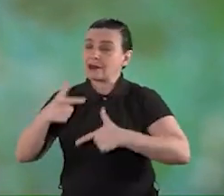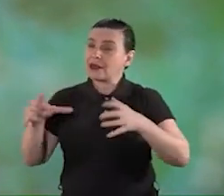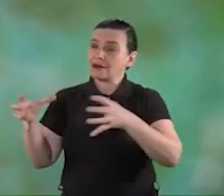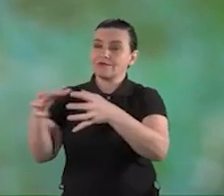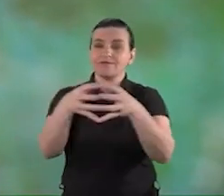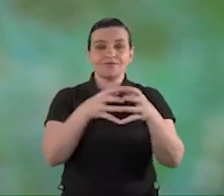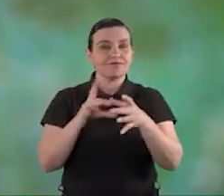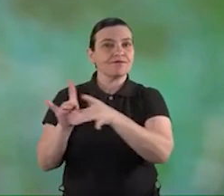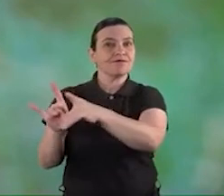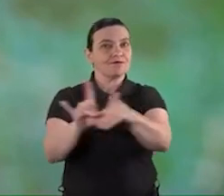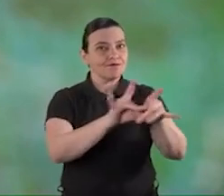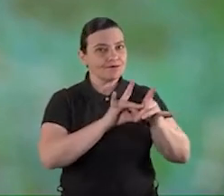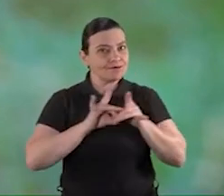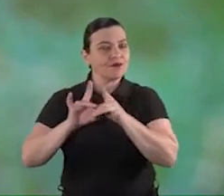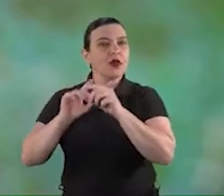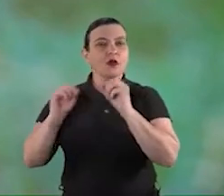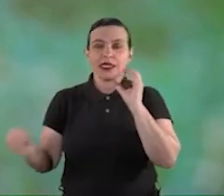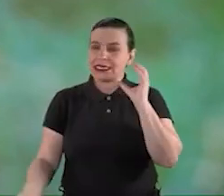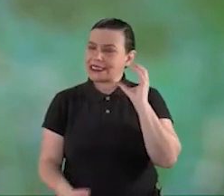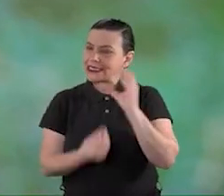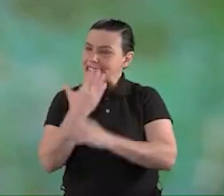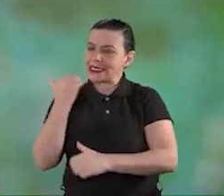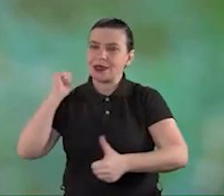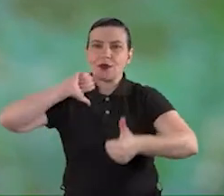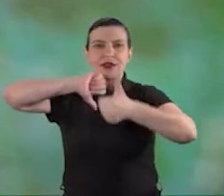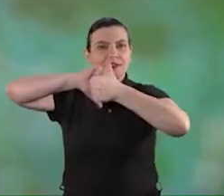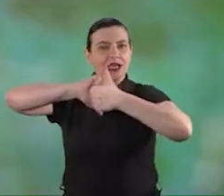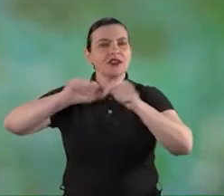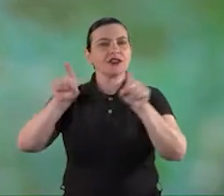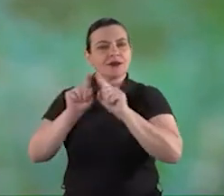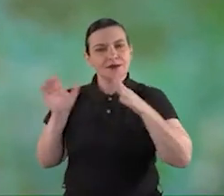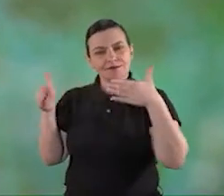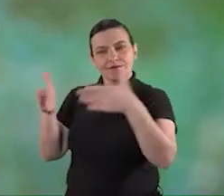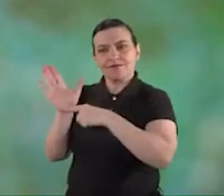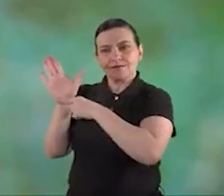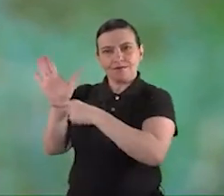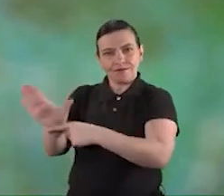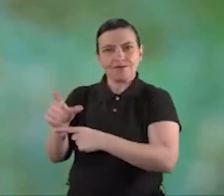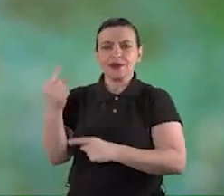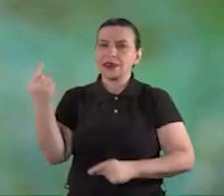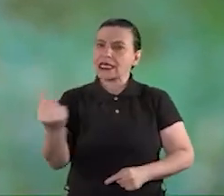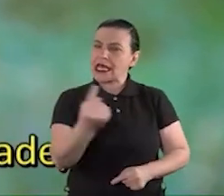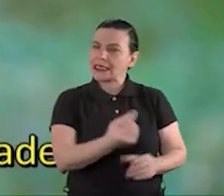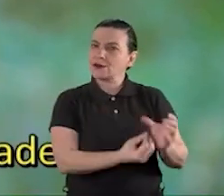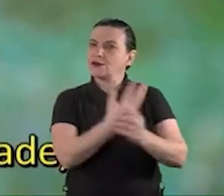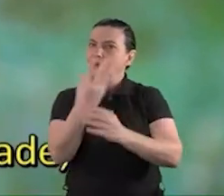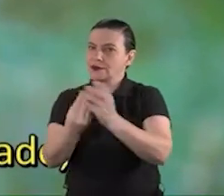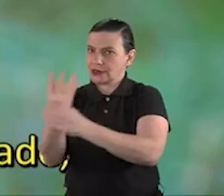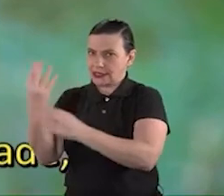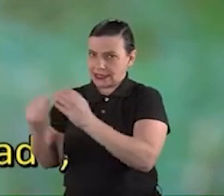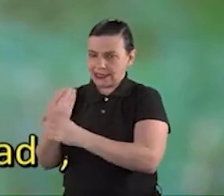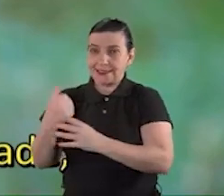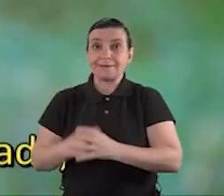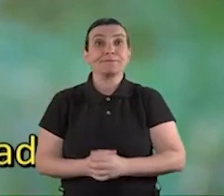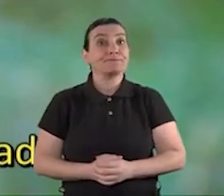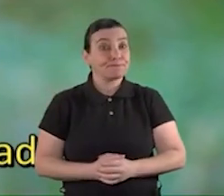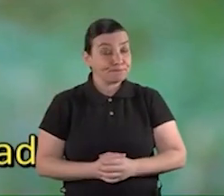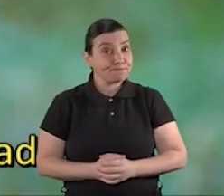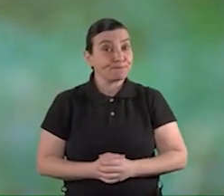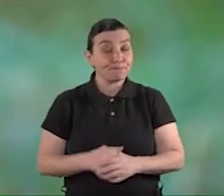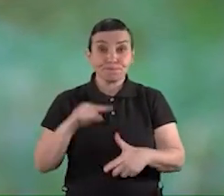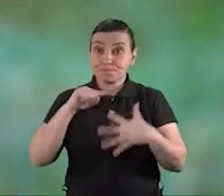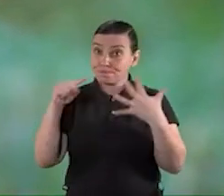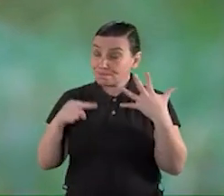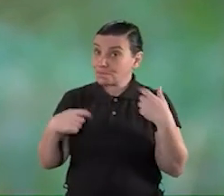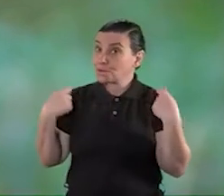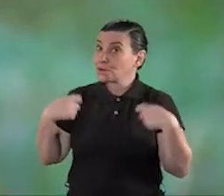todos juntos para garantir a mais alta qualidade e resultados específicos para cada Mix que criamos embora